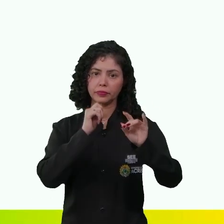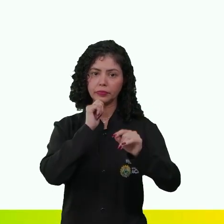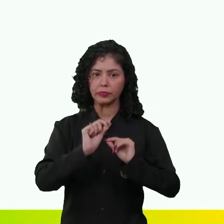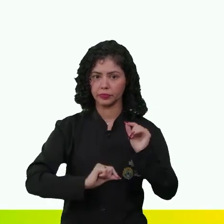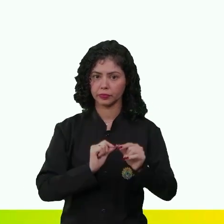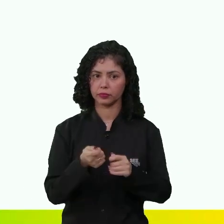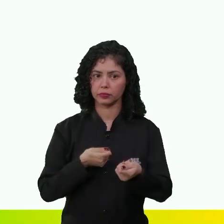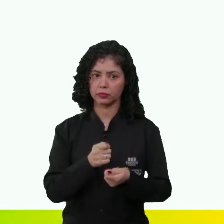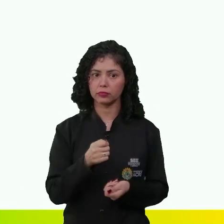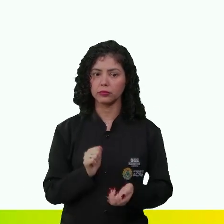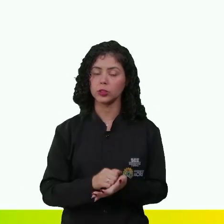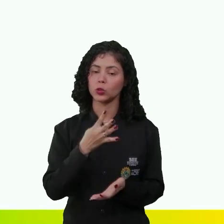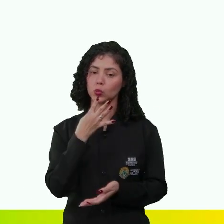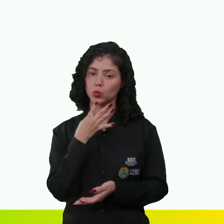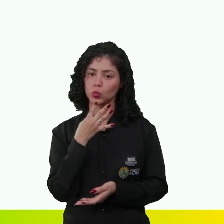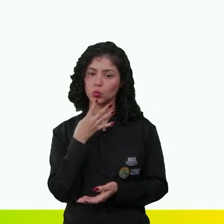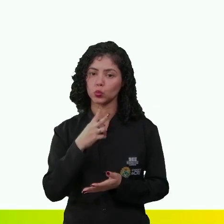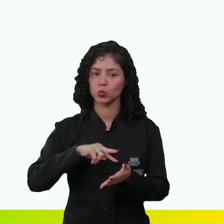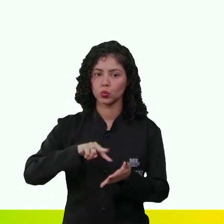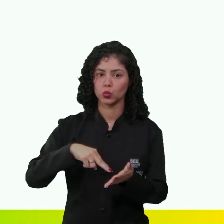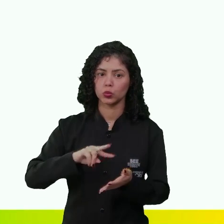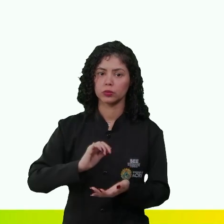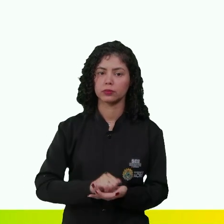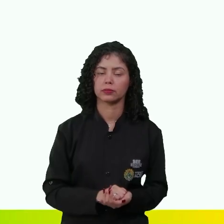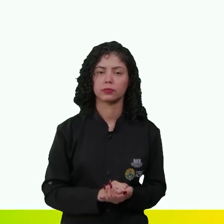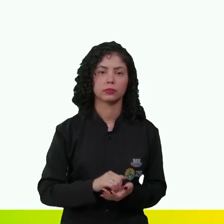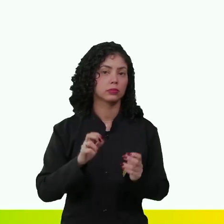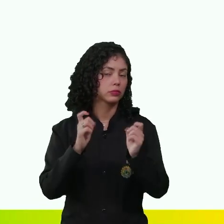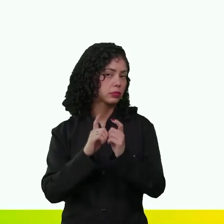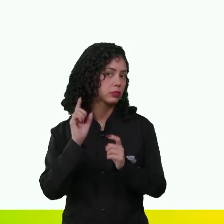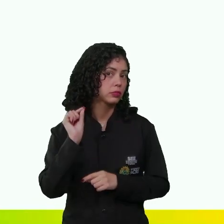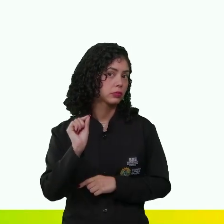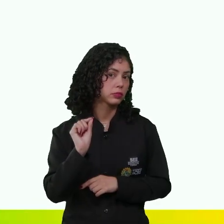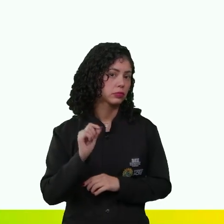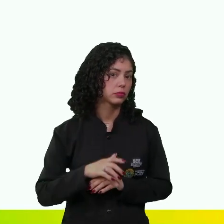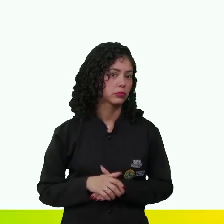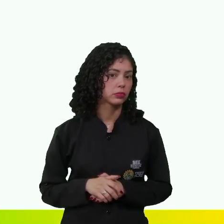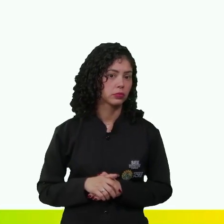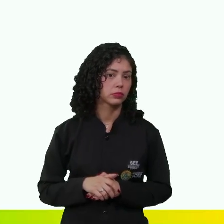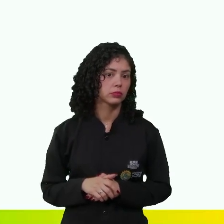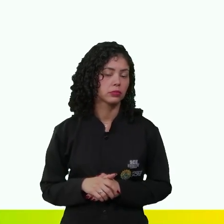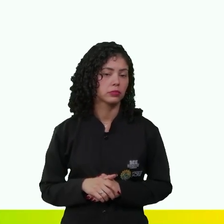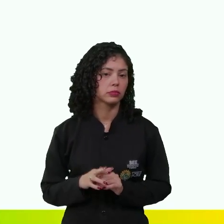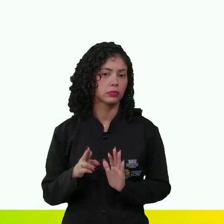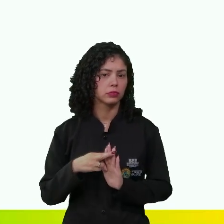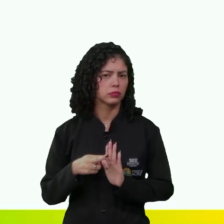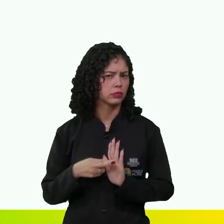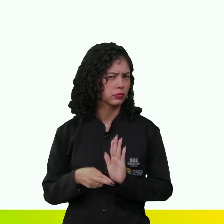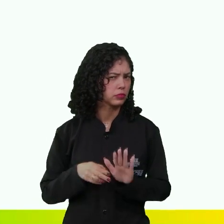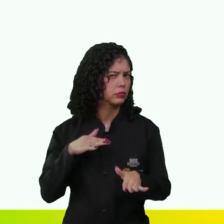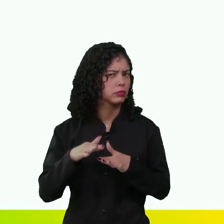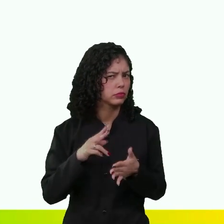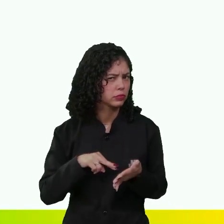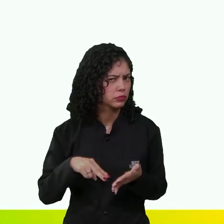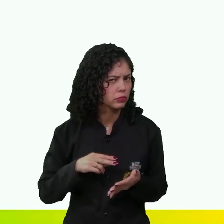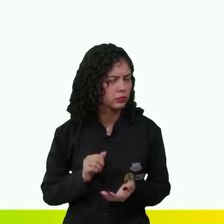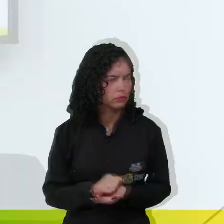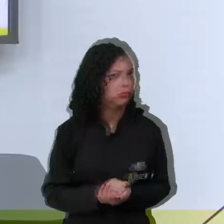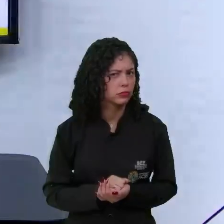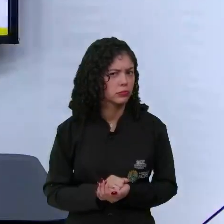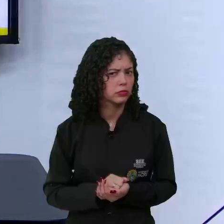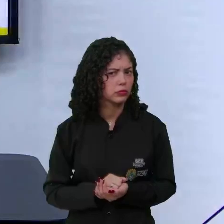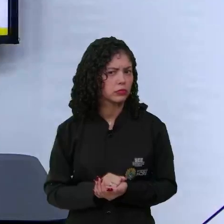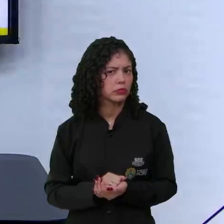o autodomínio e o conhecimento do bailarino estão a serviço da padronização do movimento. Eu